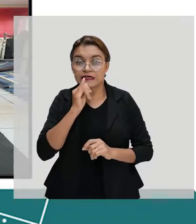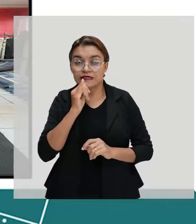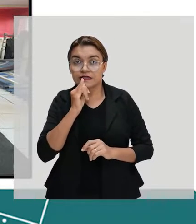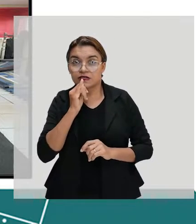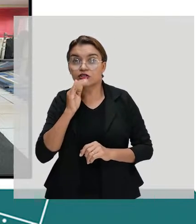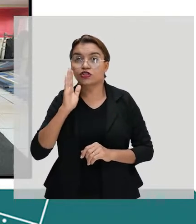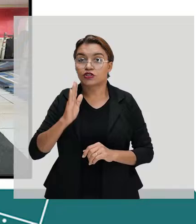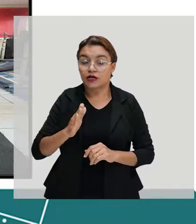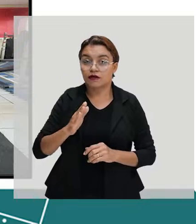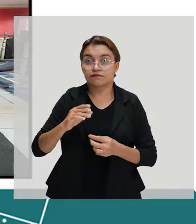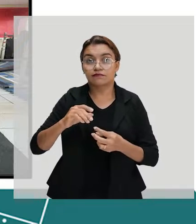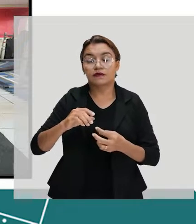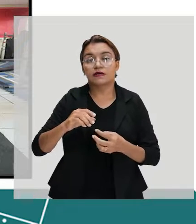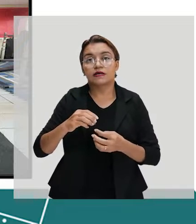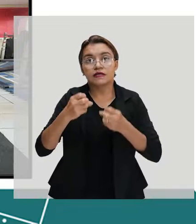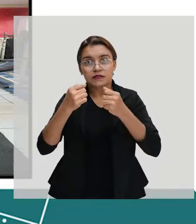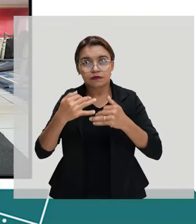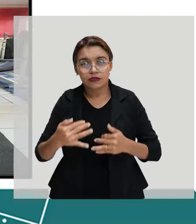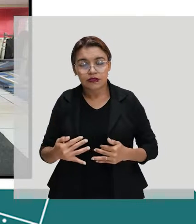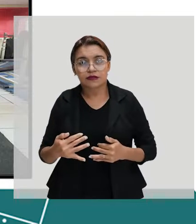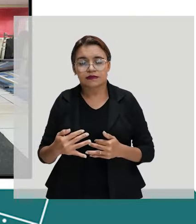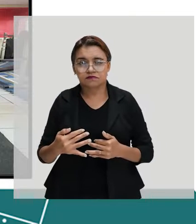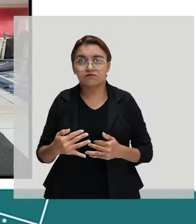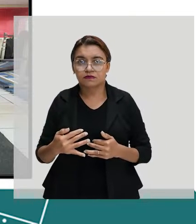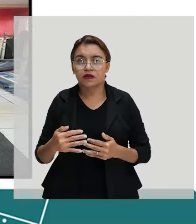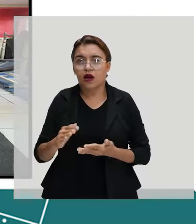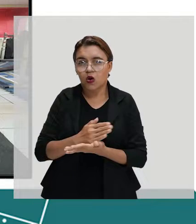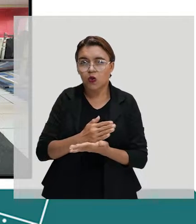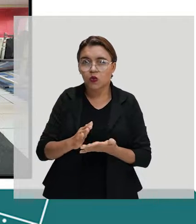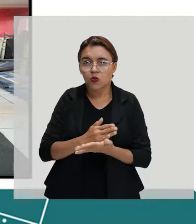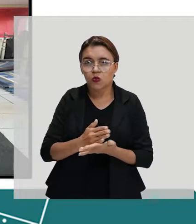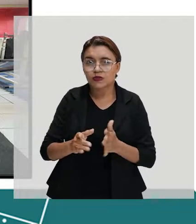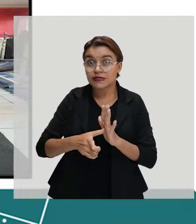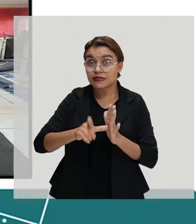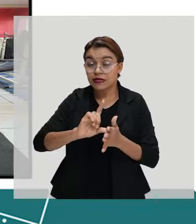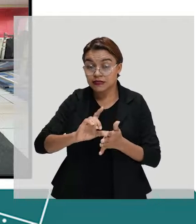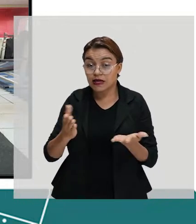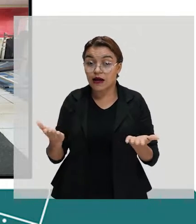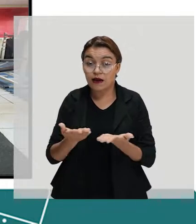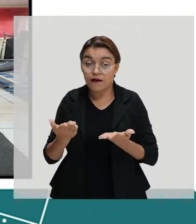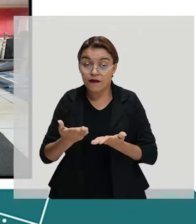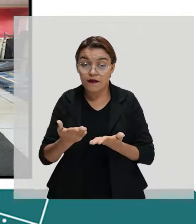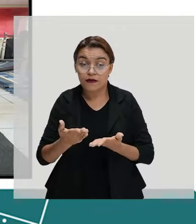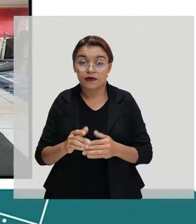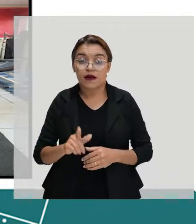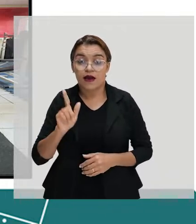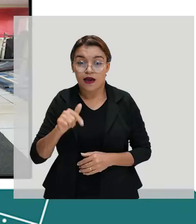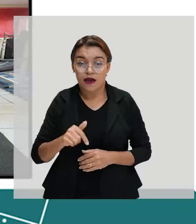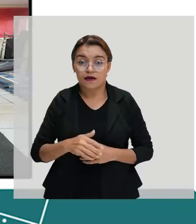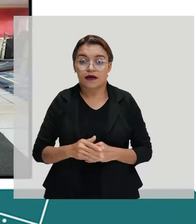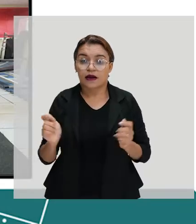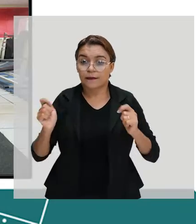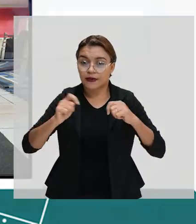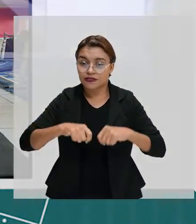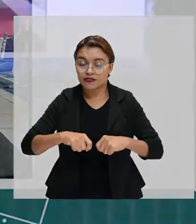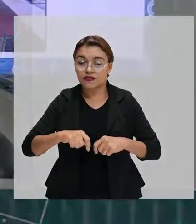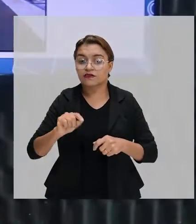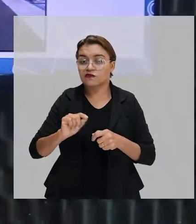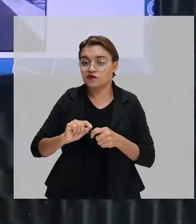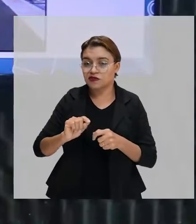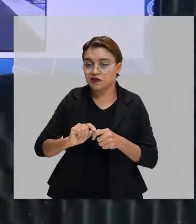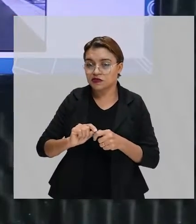física do exercício físico vamos parar aptidão física aptidão física é a capacidade de realizar